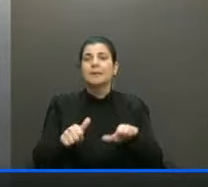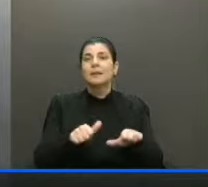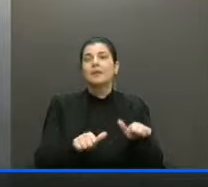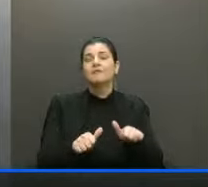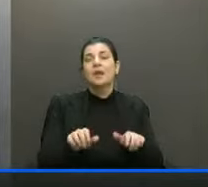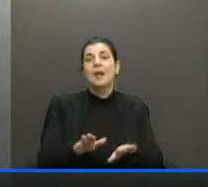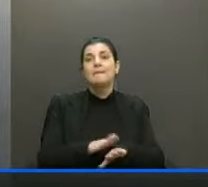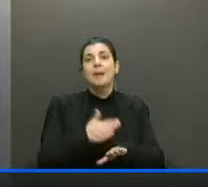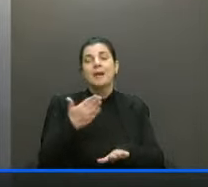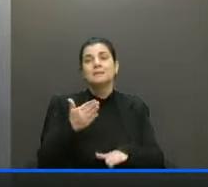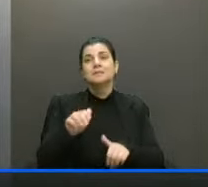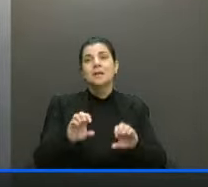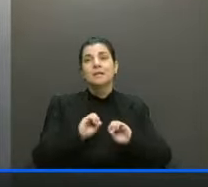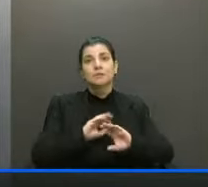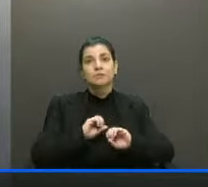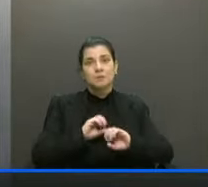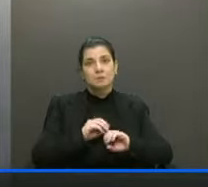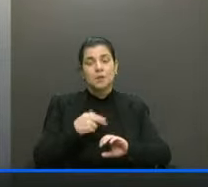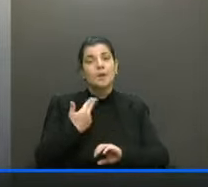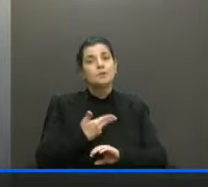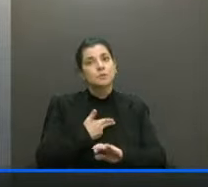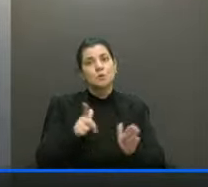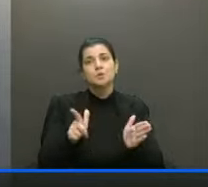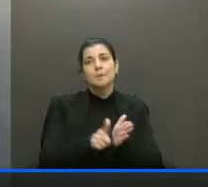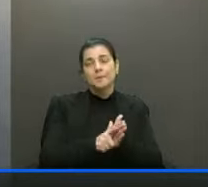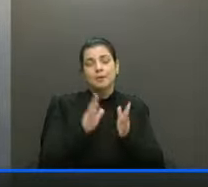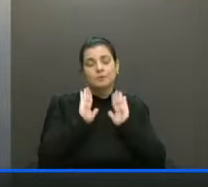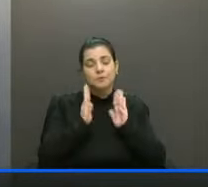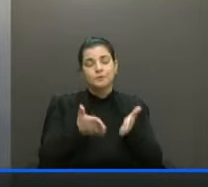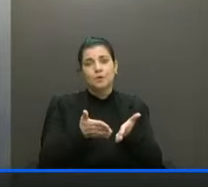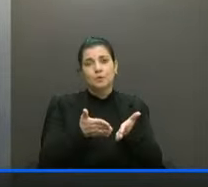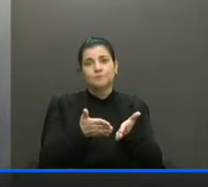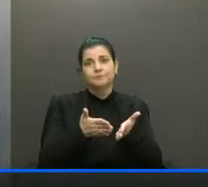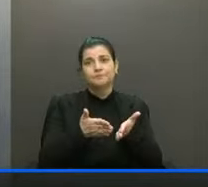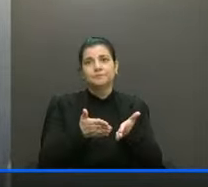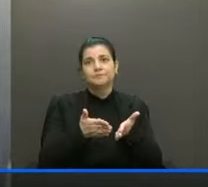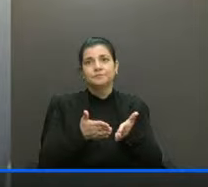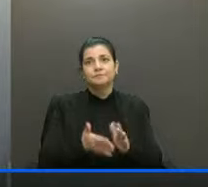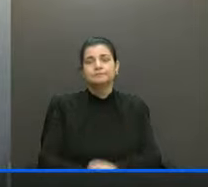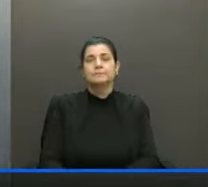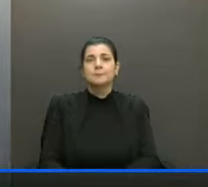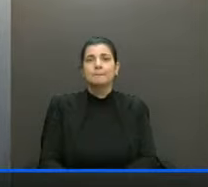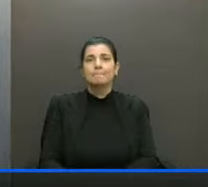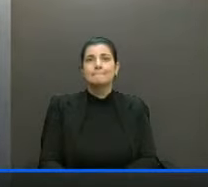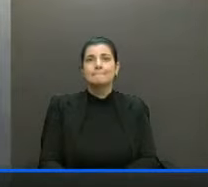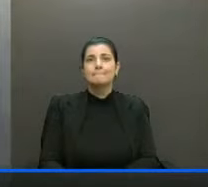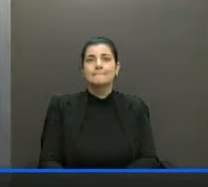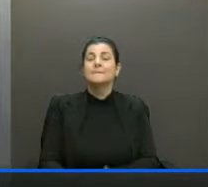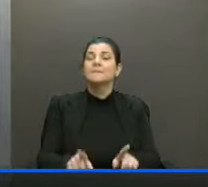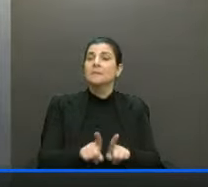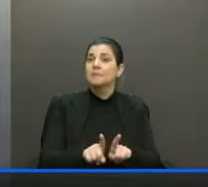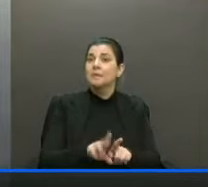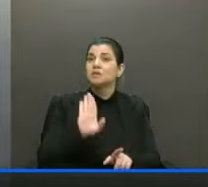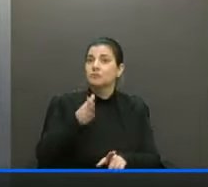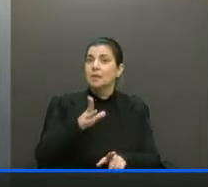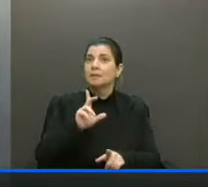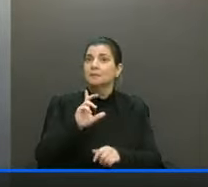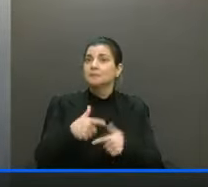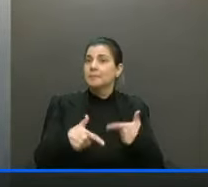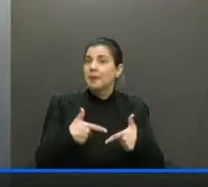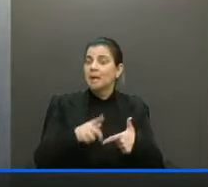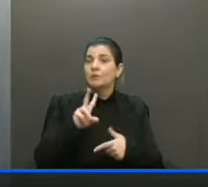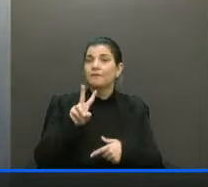cada vez mais a educação, porque esse é o foco de todos, né? Esse é o nosso foco. Também eu já trabalho há 21 anos